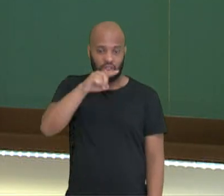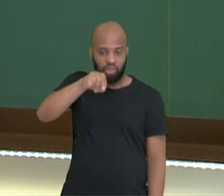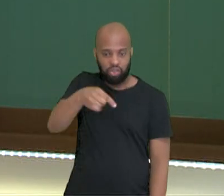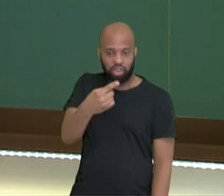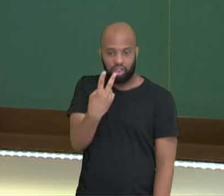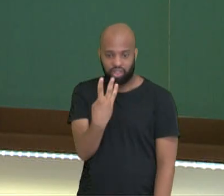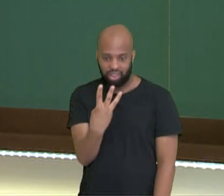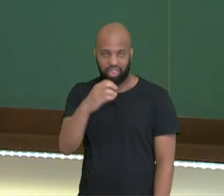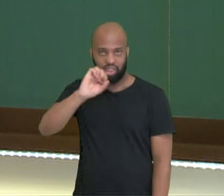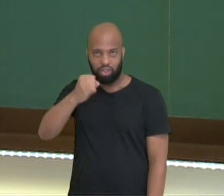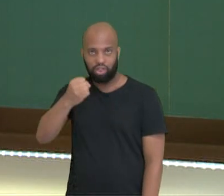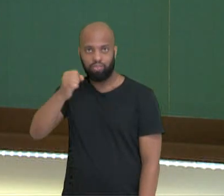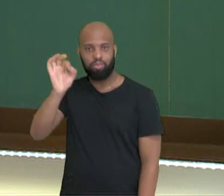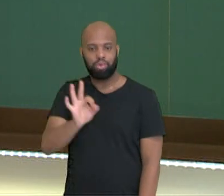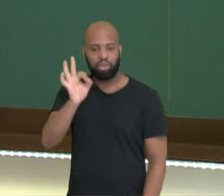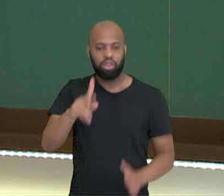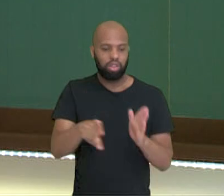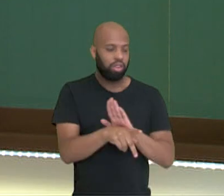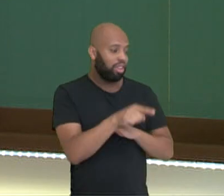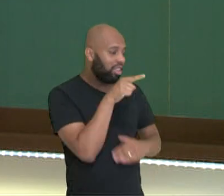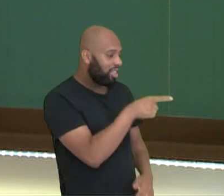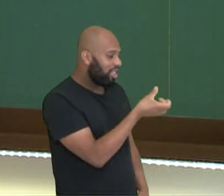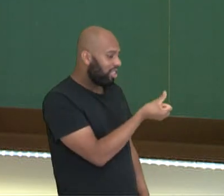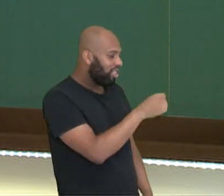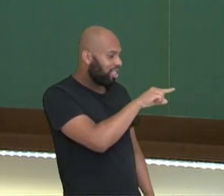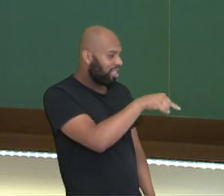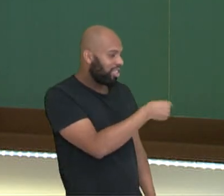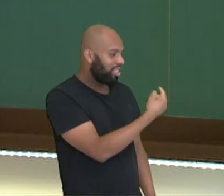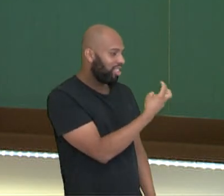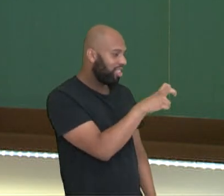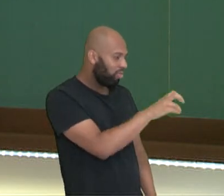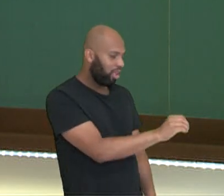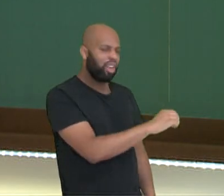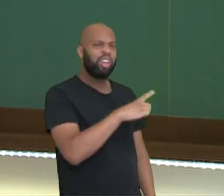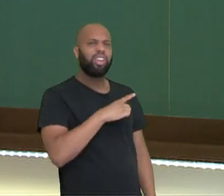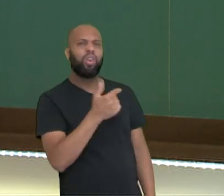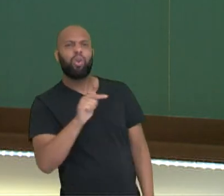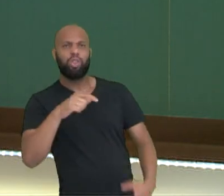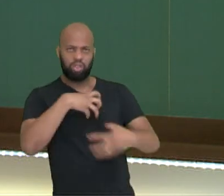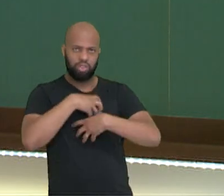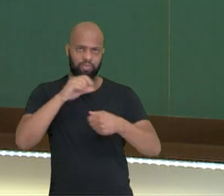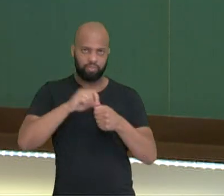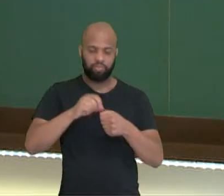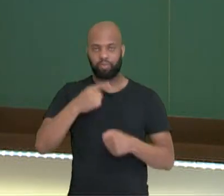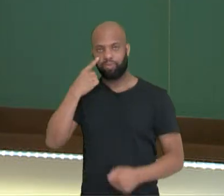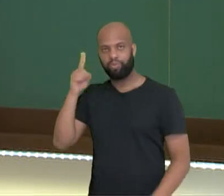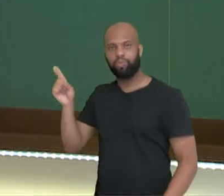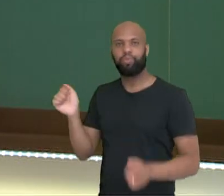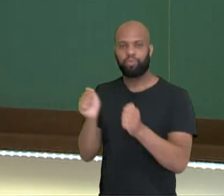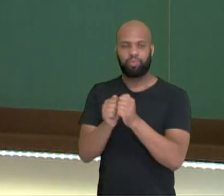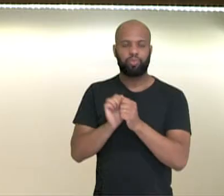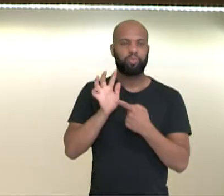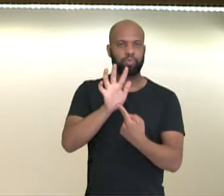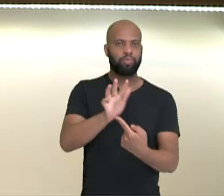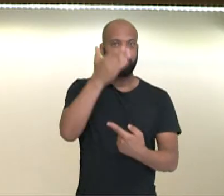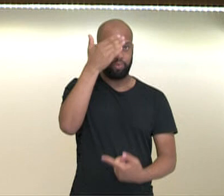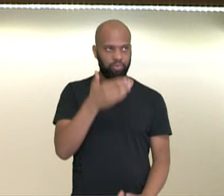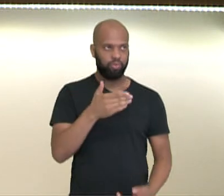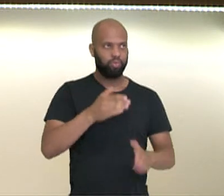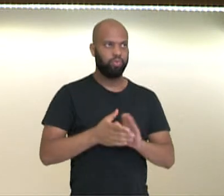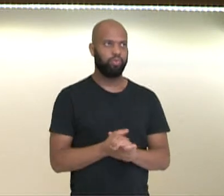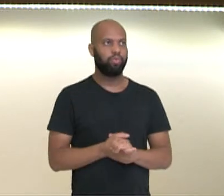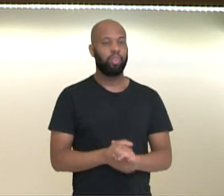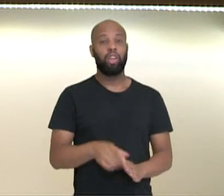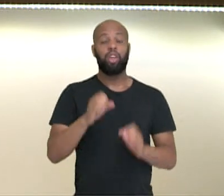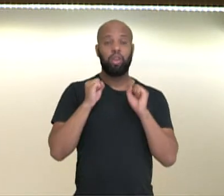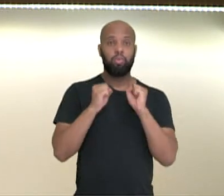121,38% de R$ 6,50. Tem como fazer de um jeito mais fácil? Vem aqui comigo que eu vou te mostrar. Olha só,